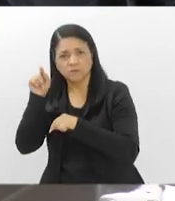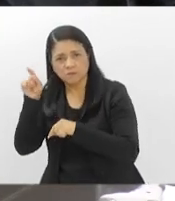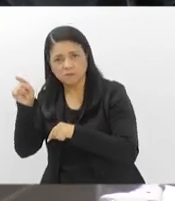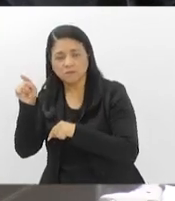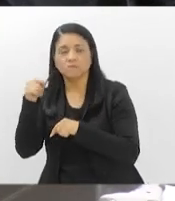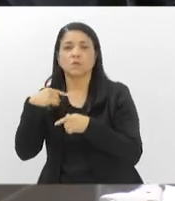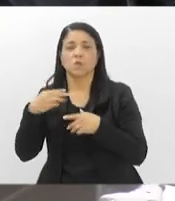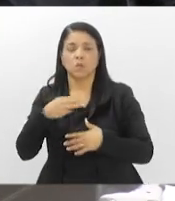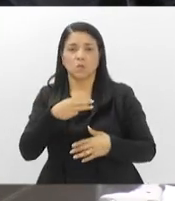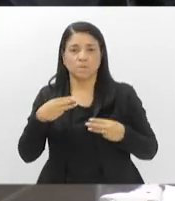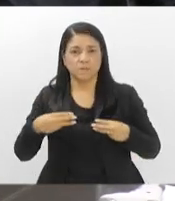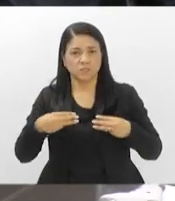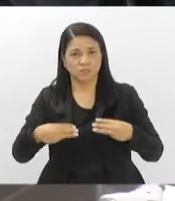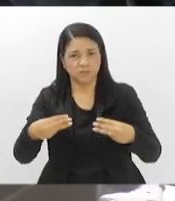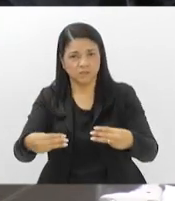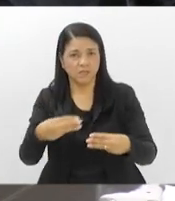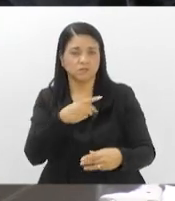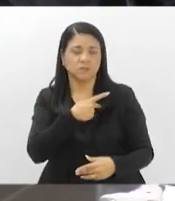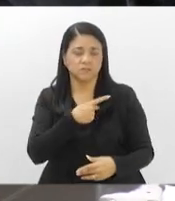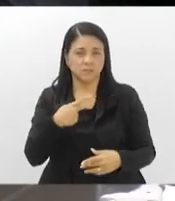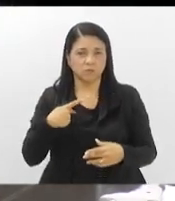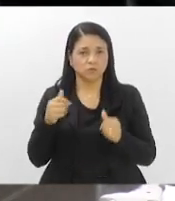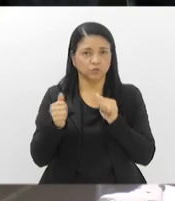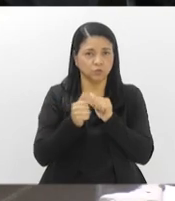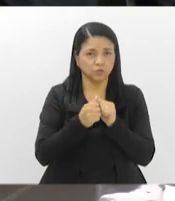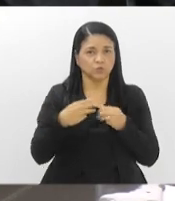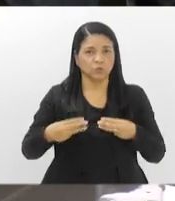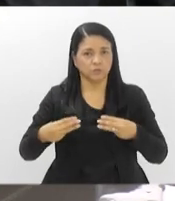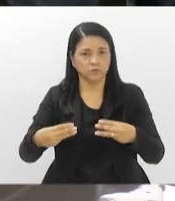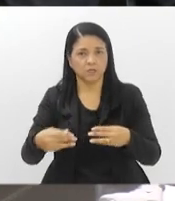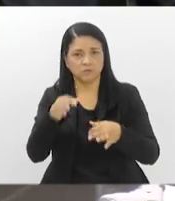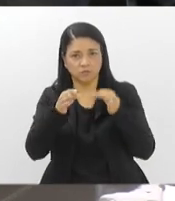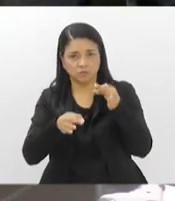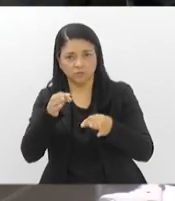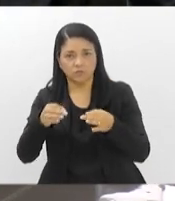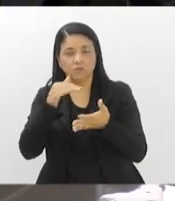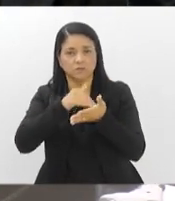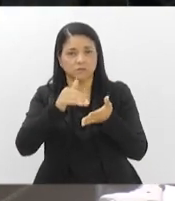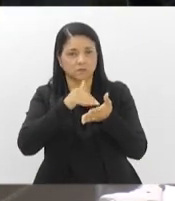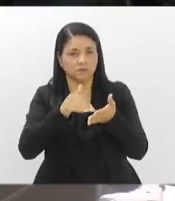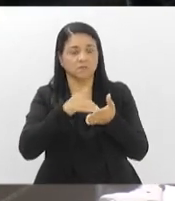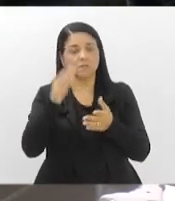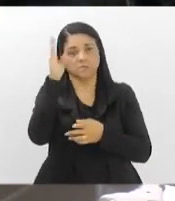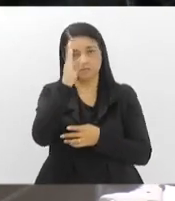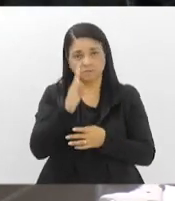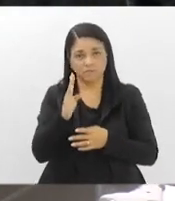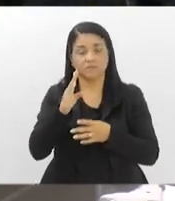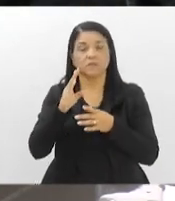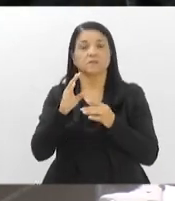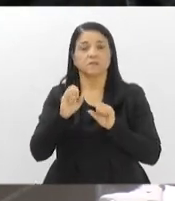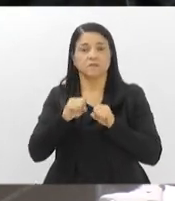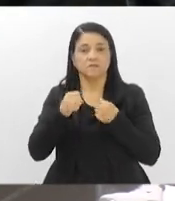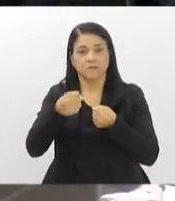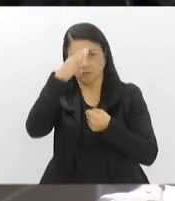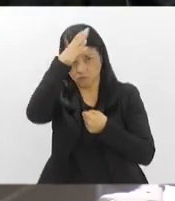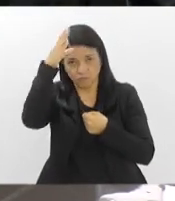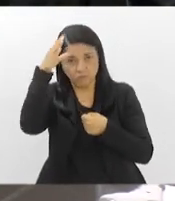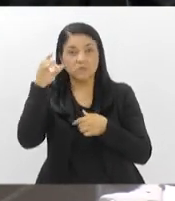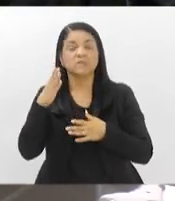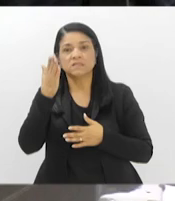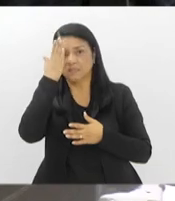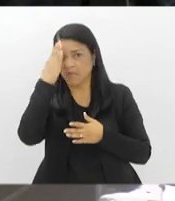da Saúde está trabalhando junto com o ministério da da Justiça com a secretaria nacional de defesa ao consumidor que estão sabendo da instalação dessa